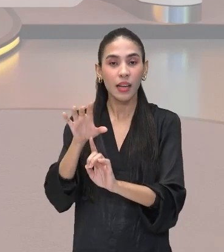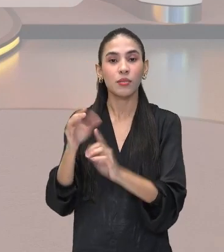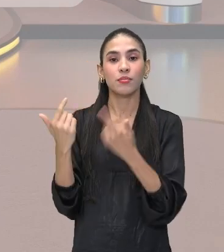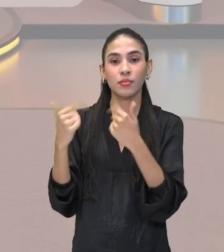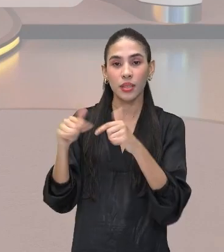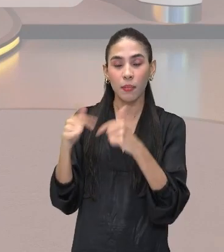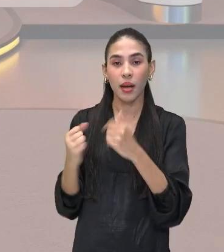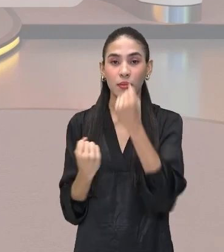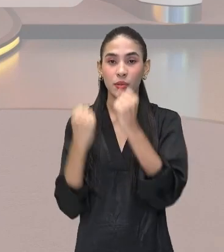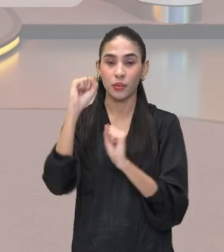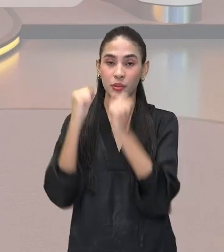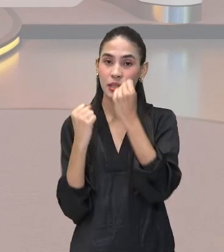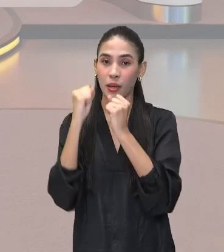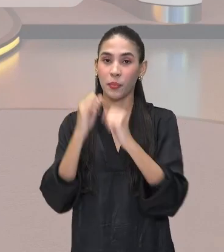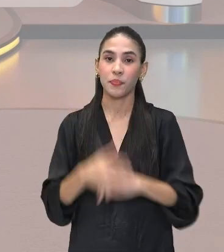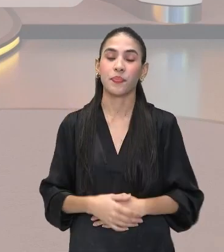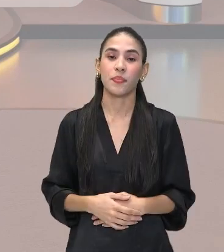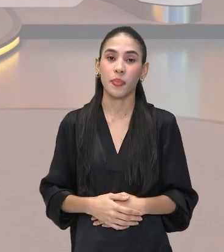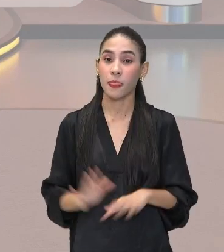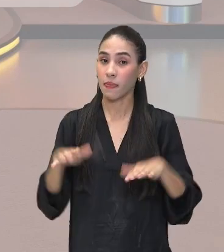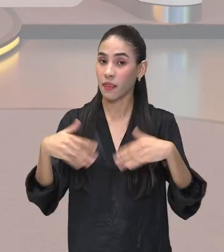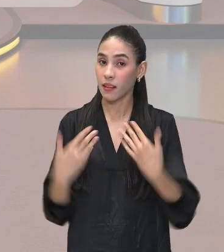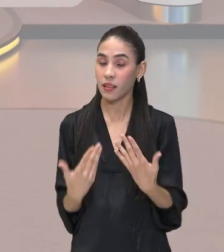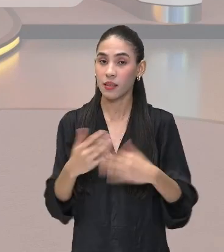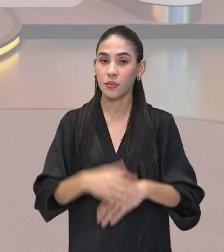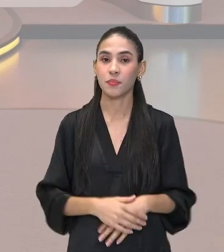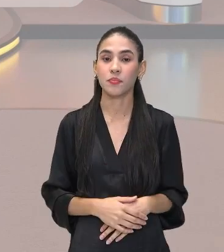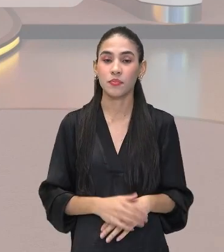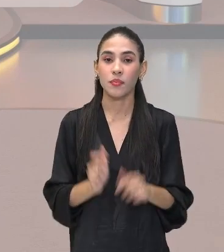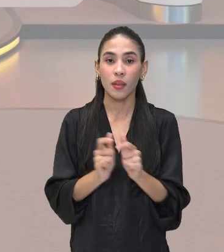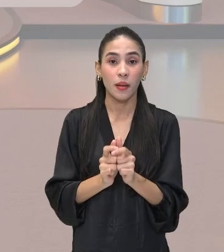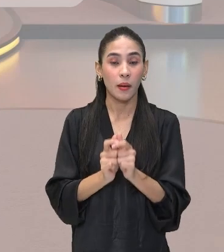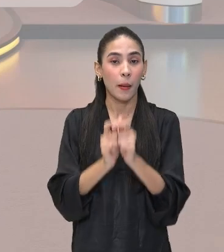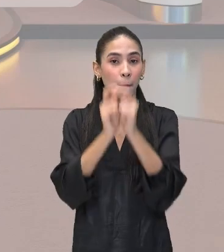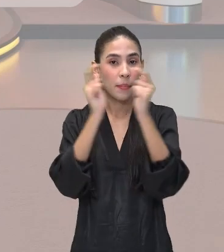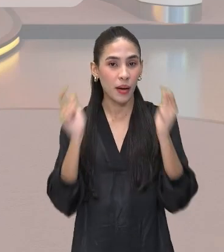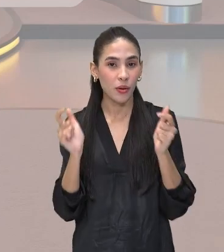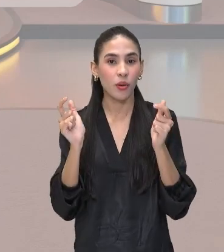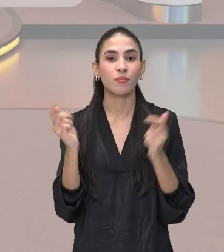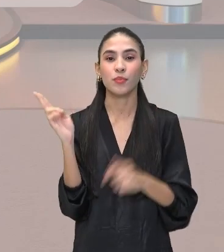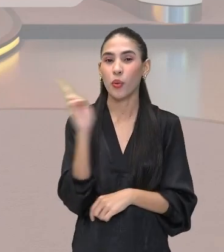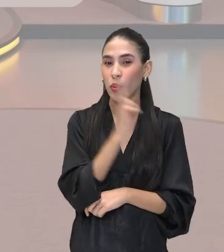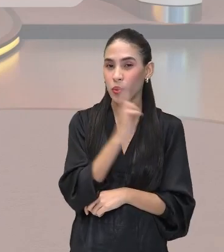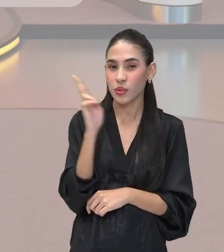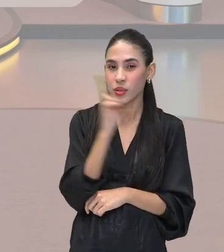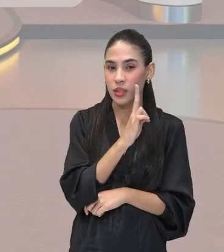atividades industriais. Então, a crescente necessidade